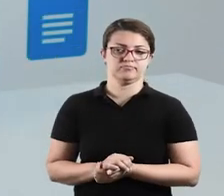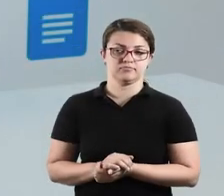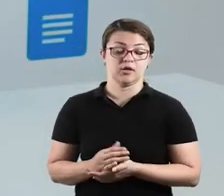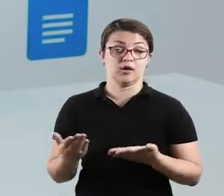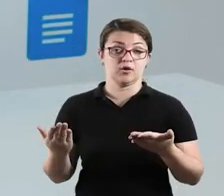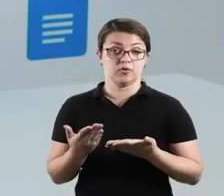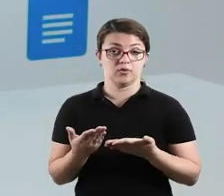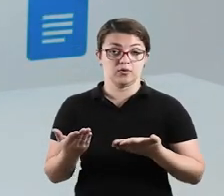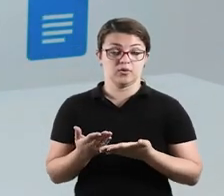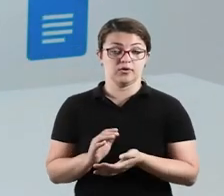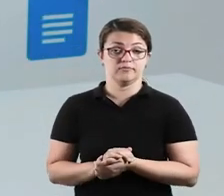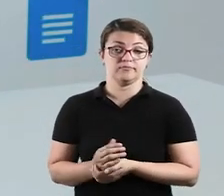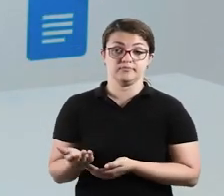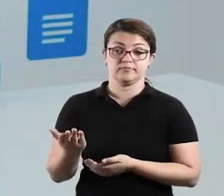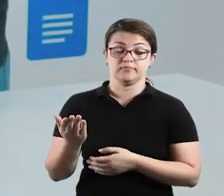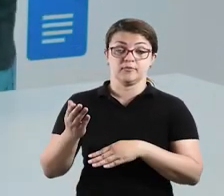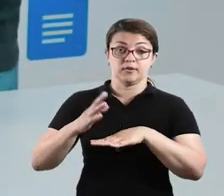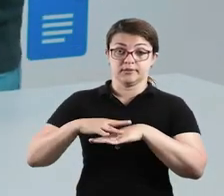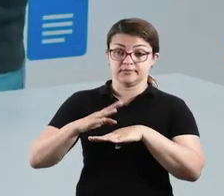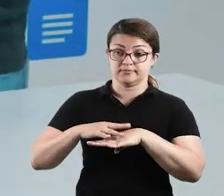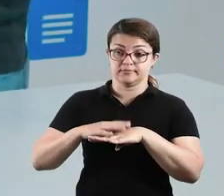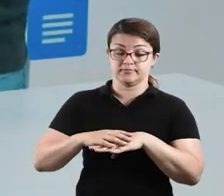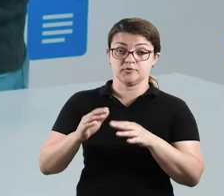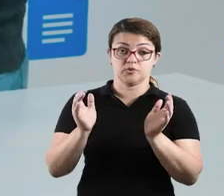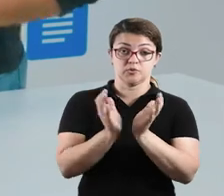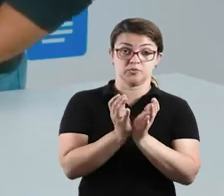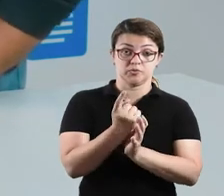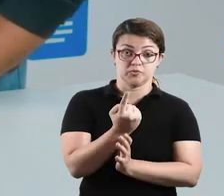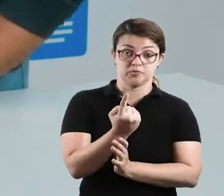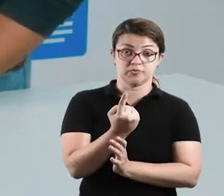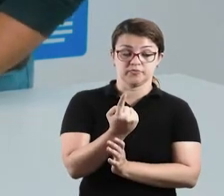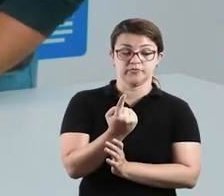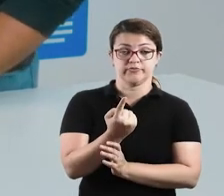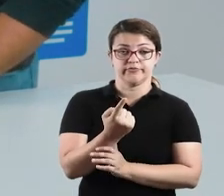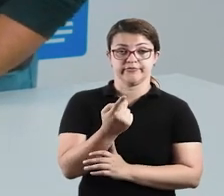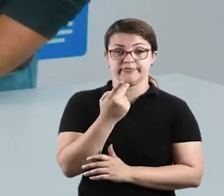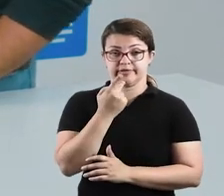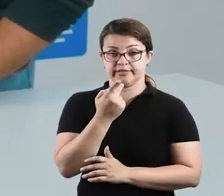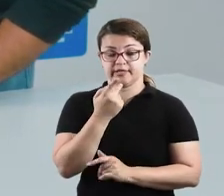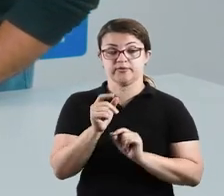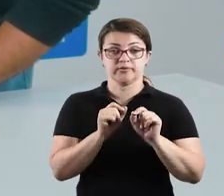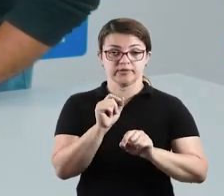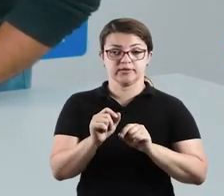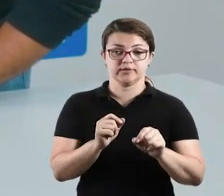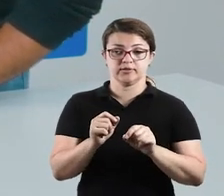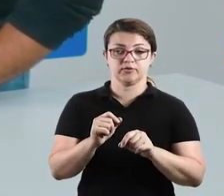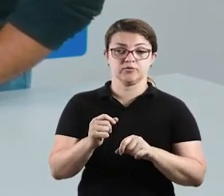Agora vamos para a aula de matemática. Para o pessoal do termo 1, vamos falar de numerais.